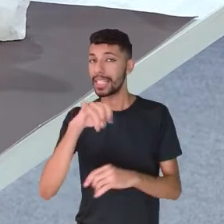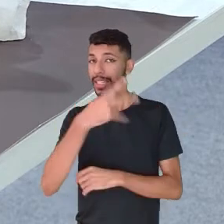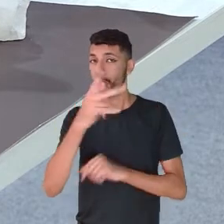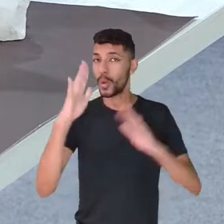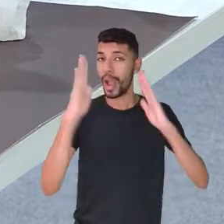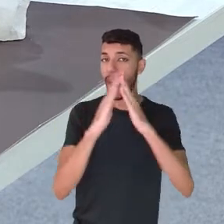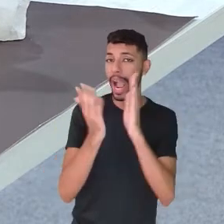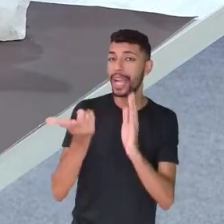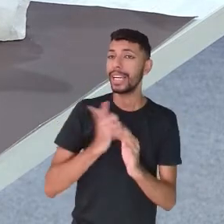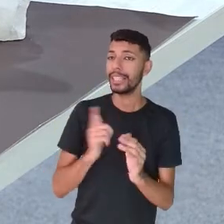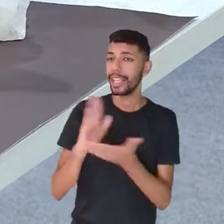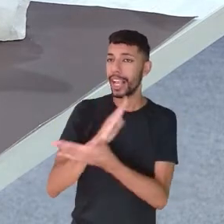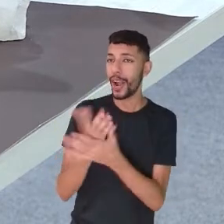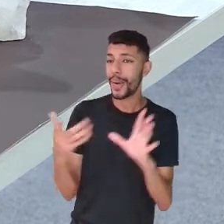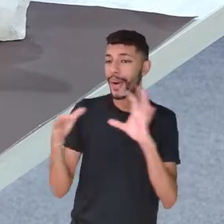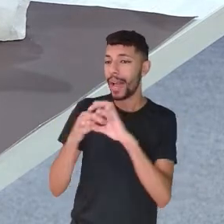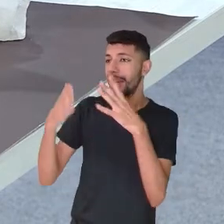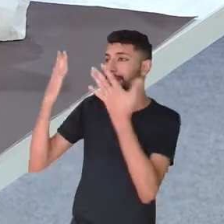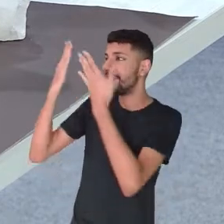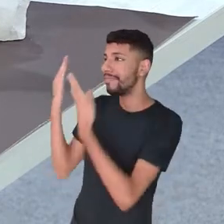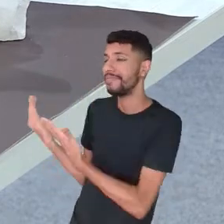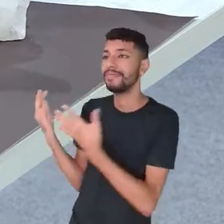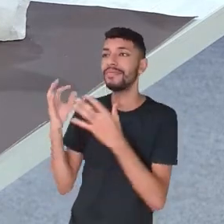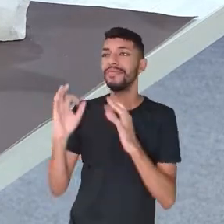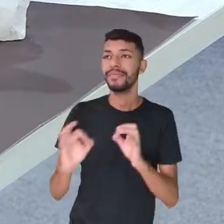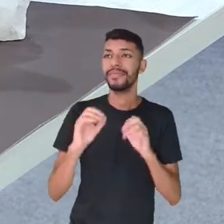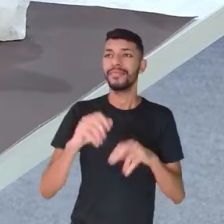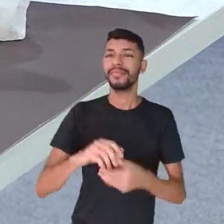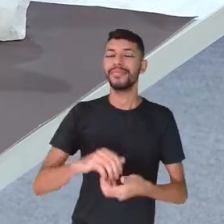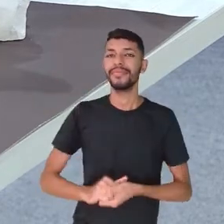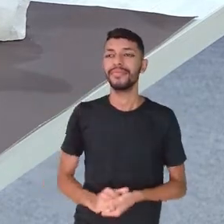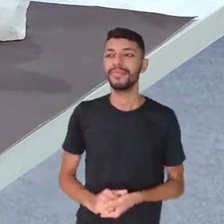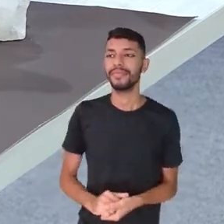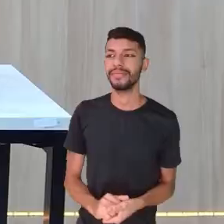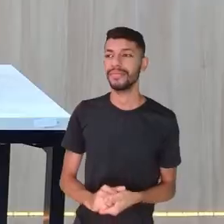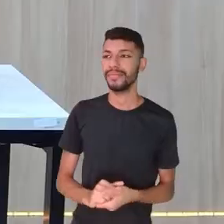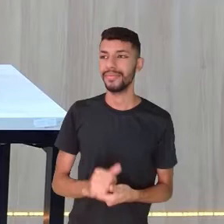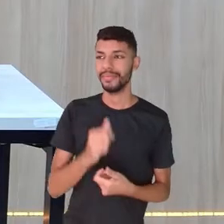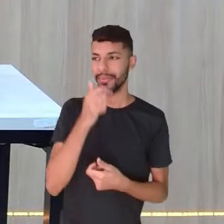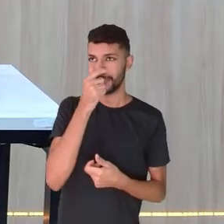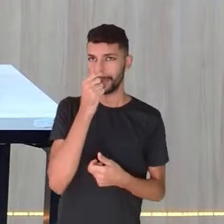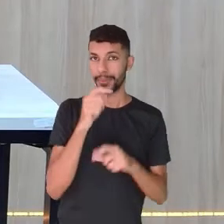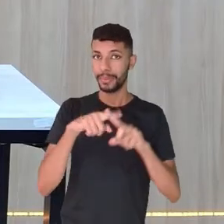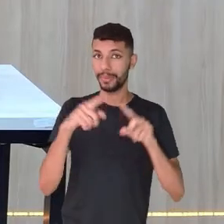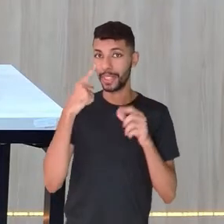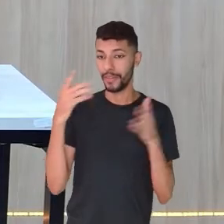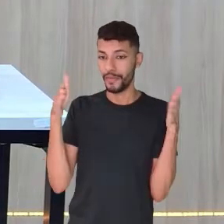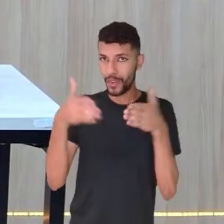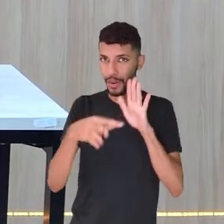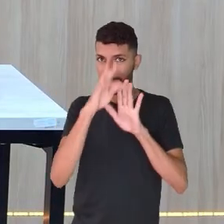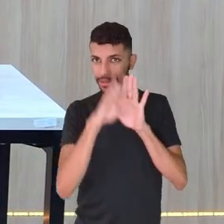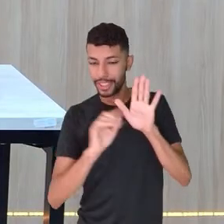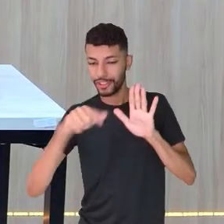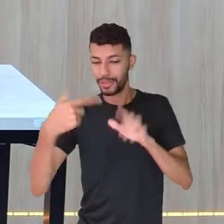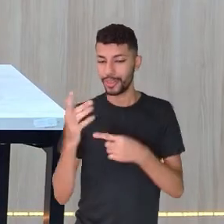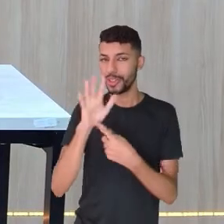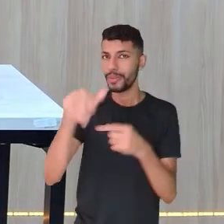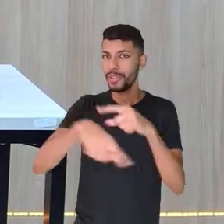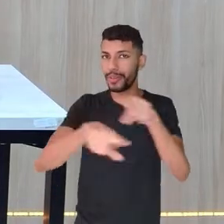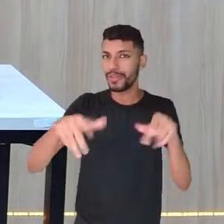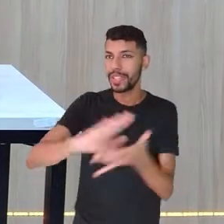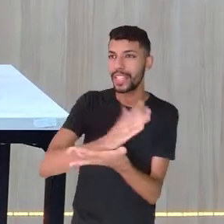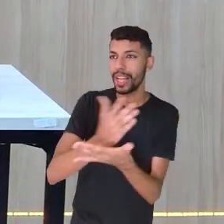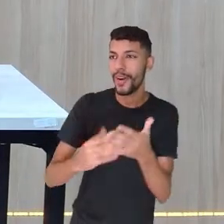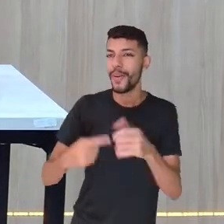também alguma coisa relacionada aí à questão do mármore. Mas vamos voltar para o texto, depois eu mostro a vocês algumas